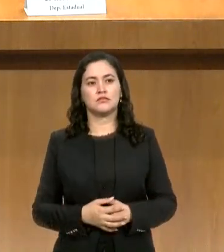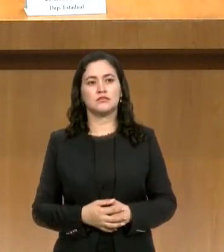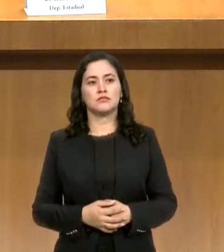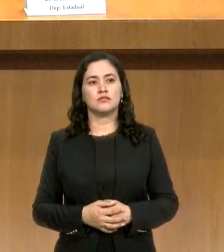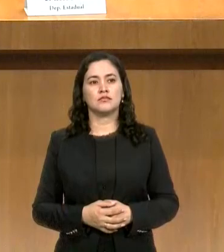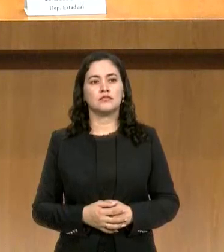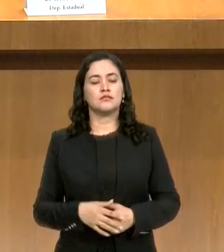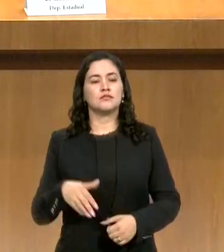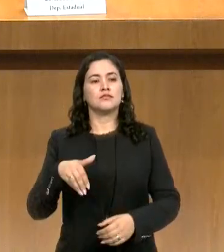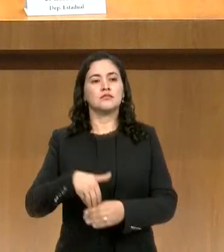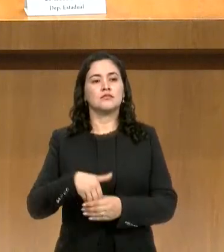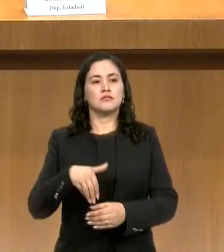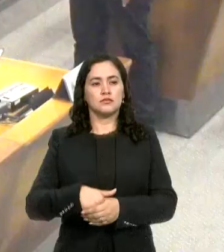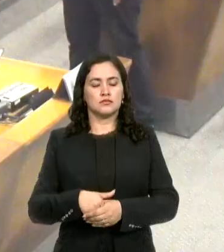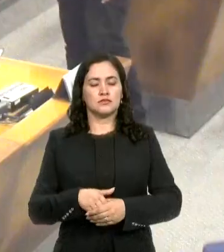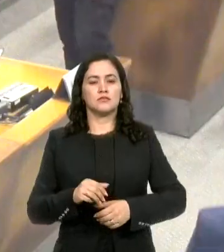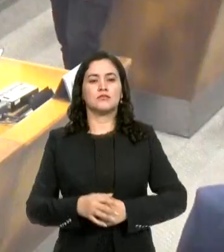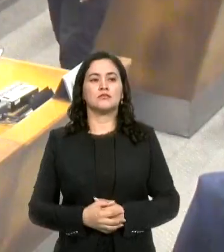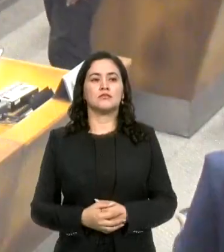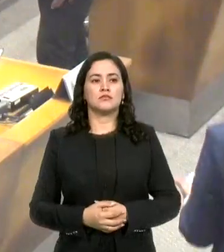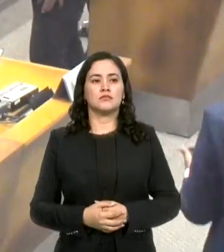em votação,